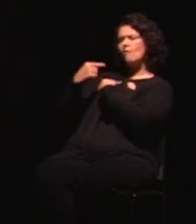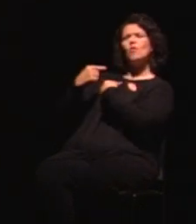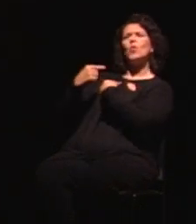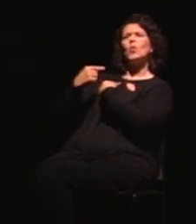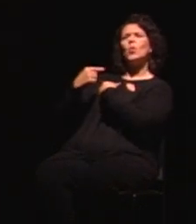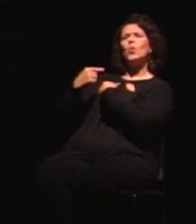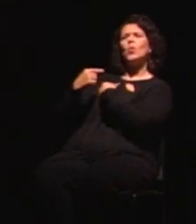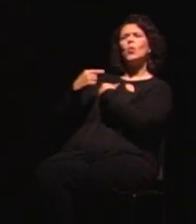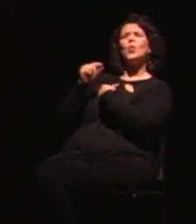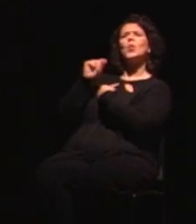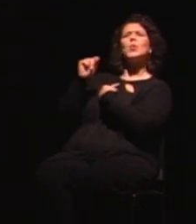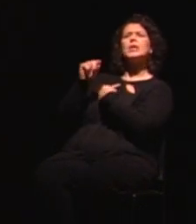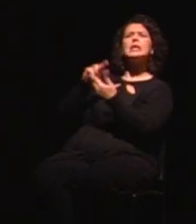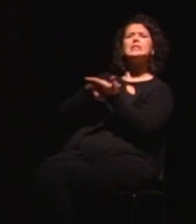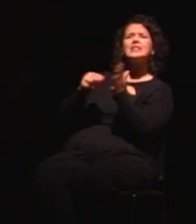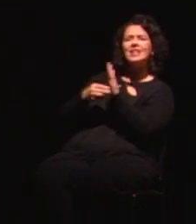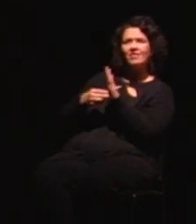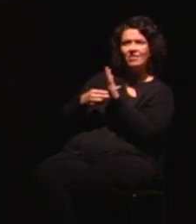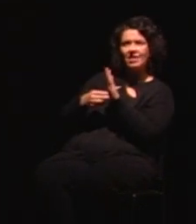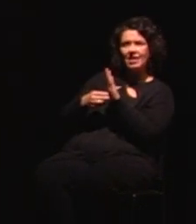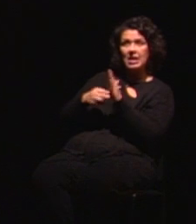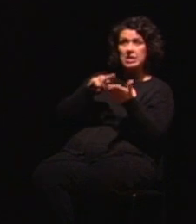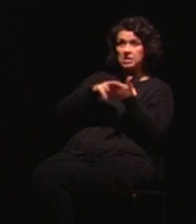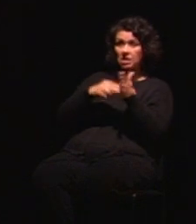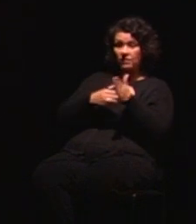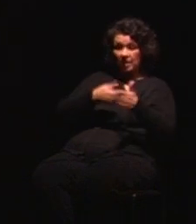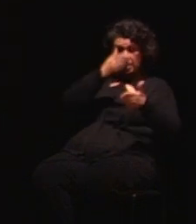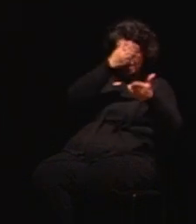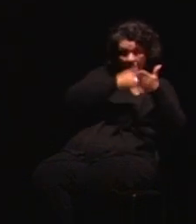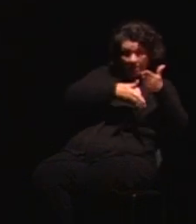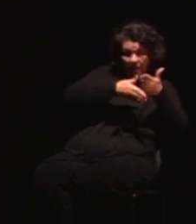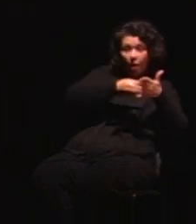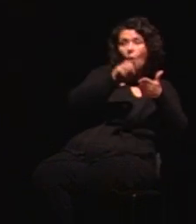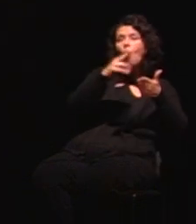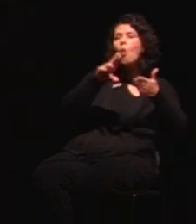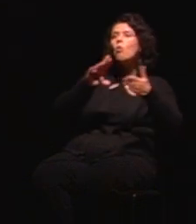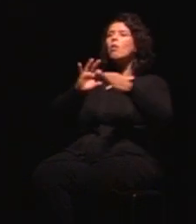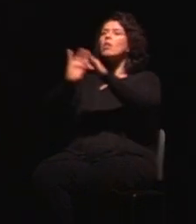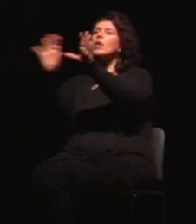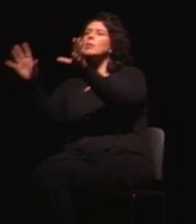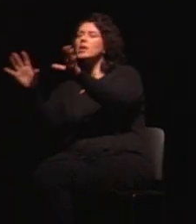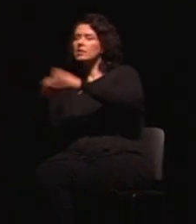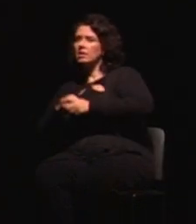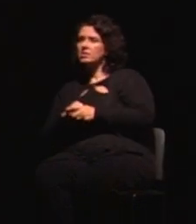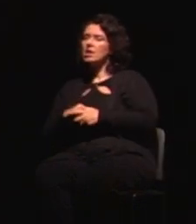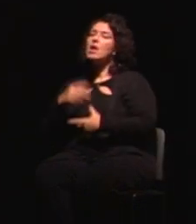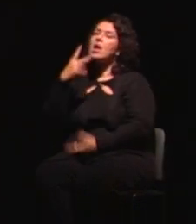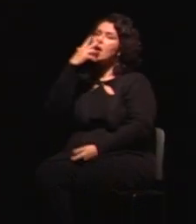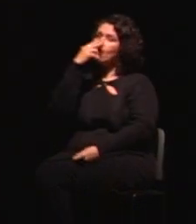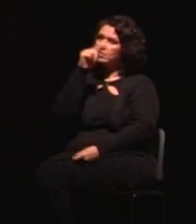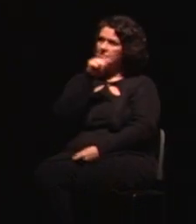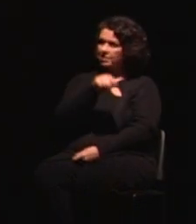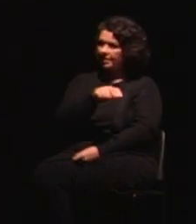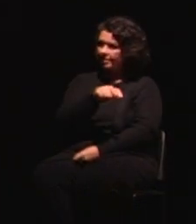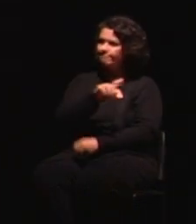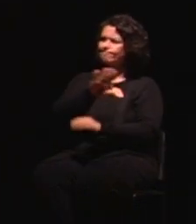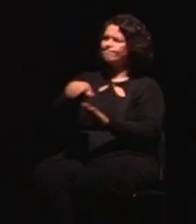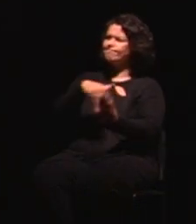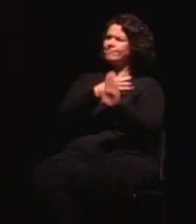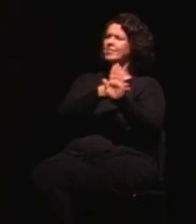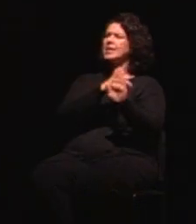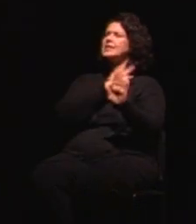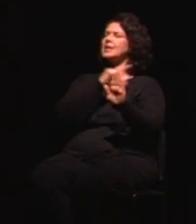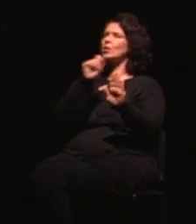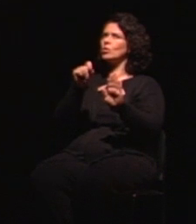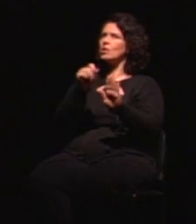que é isso? É uma restrição ou é uma amplidão? Eu acho que o pensamento que está exposto aqui, ele é